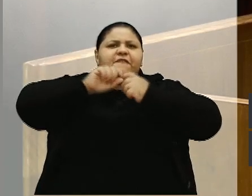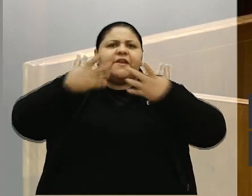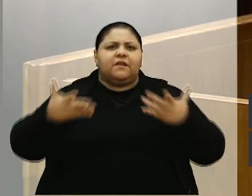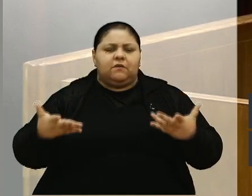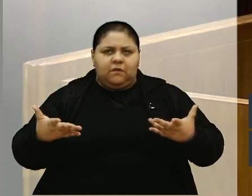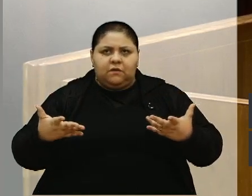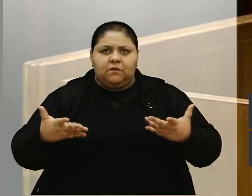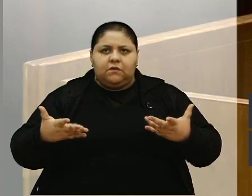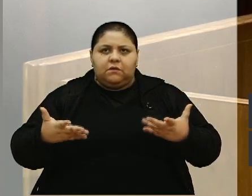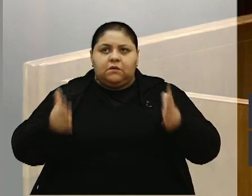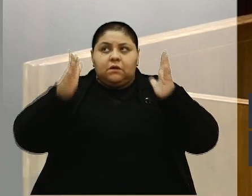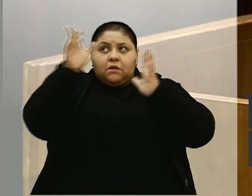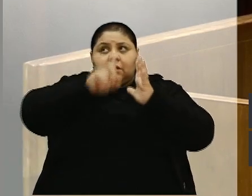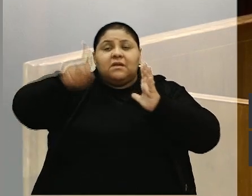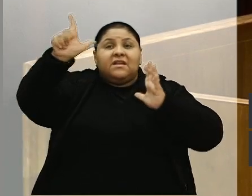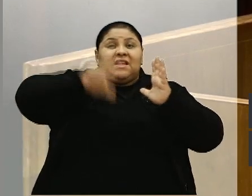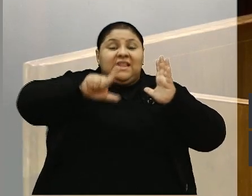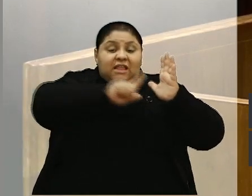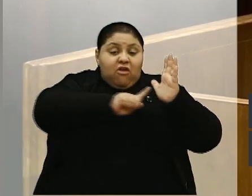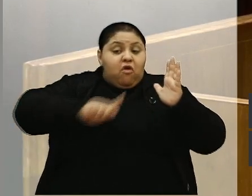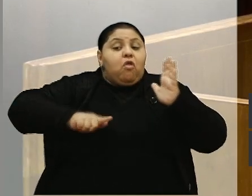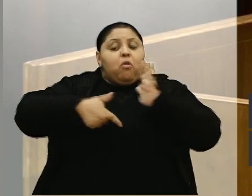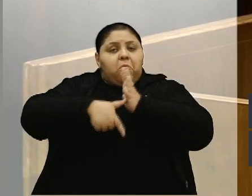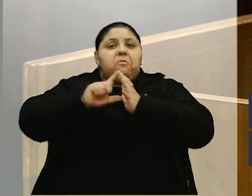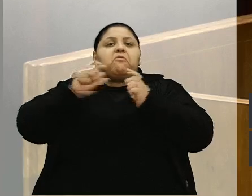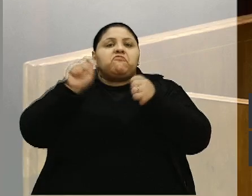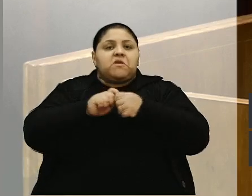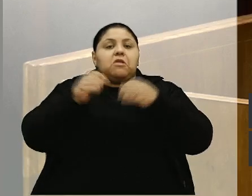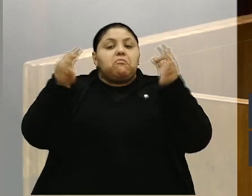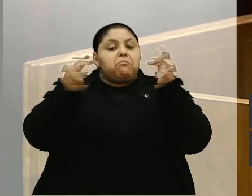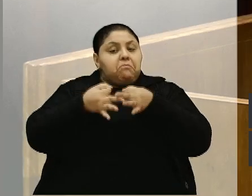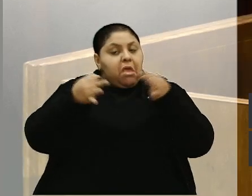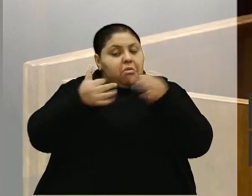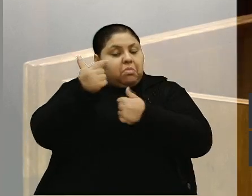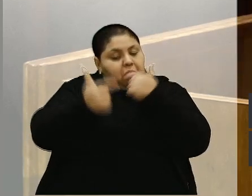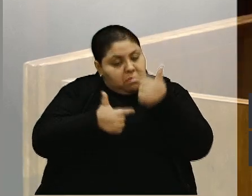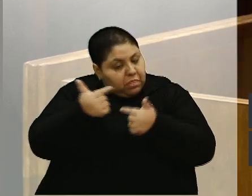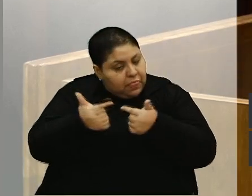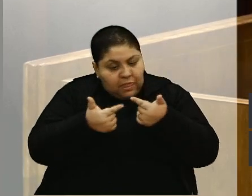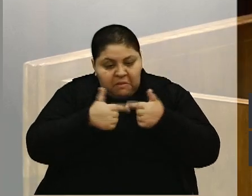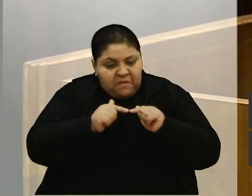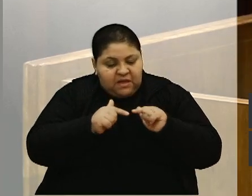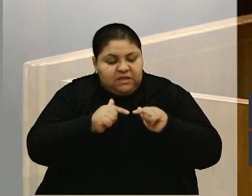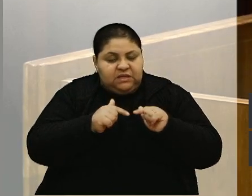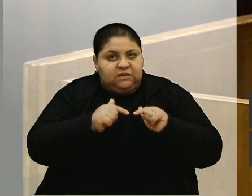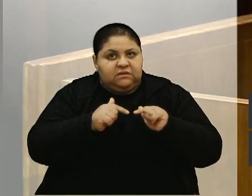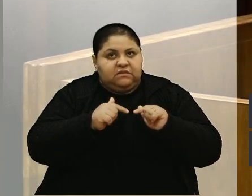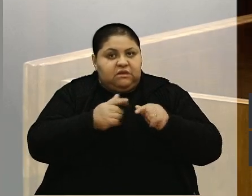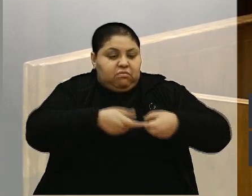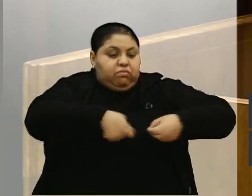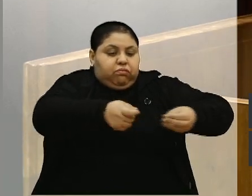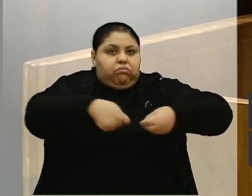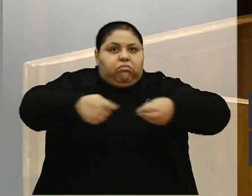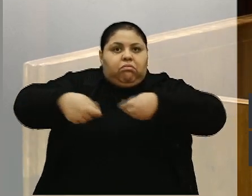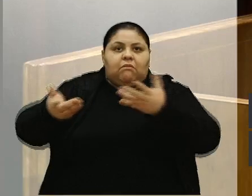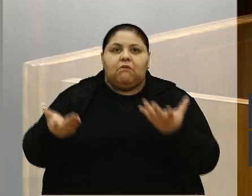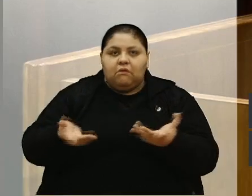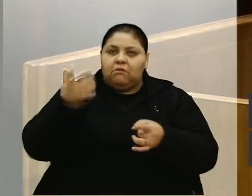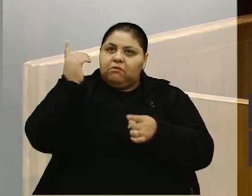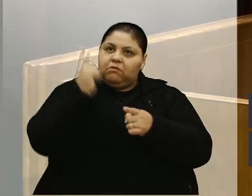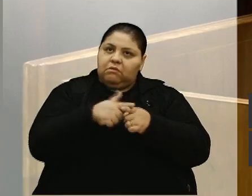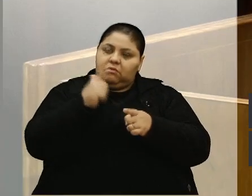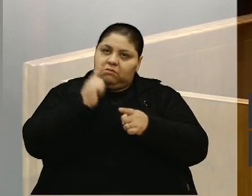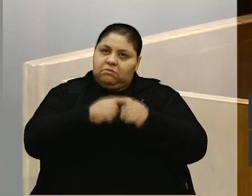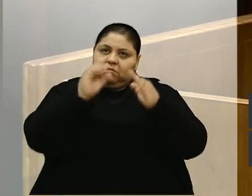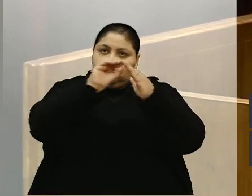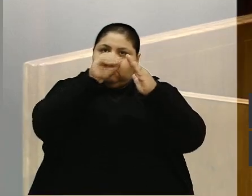Tá? Graças a Deus teve governos anteriores que fizeram muito bem o serviço. Mas não atiravam dinheiro fora por causa do que o